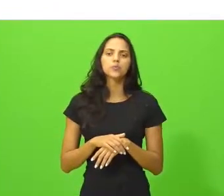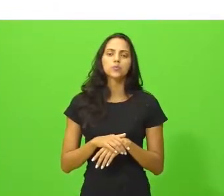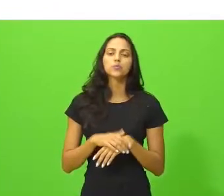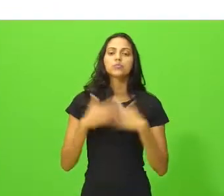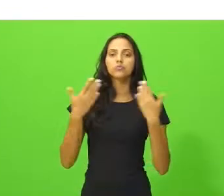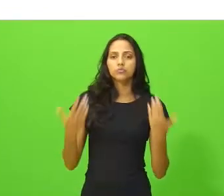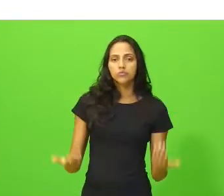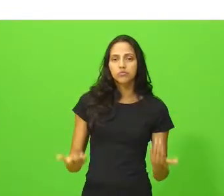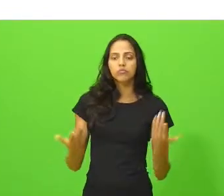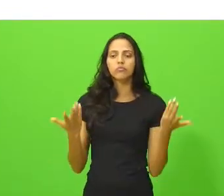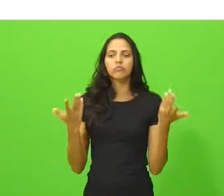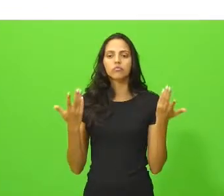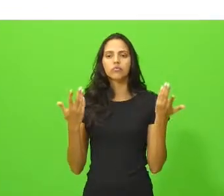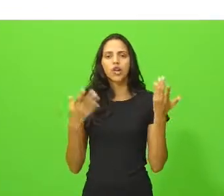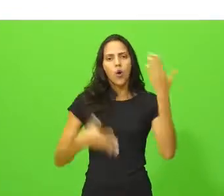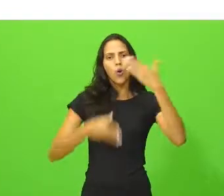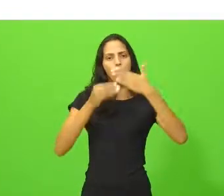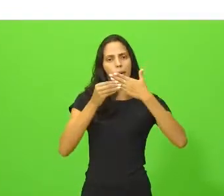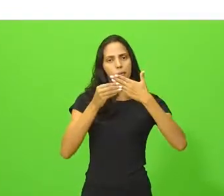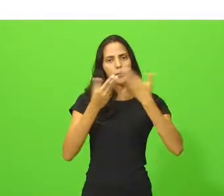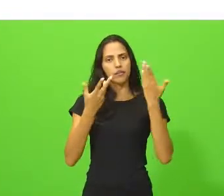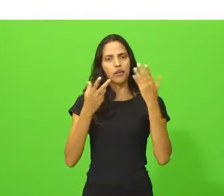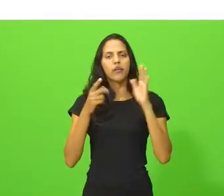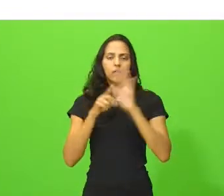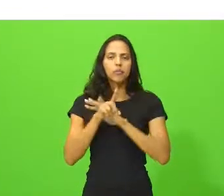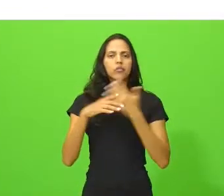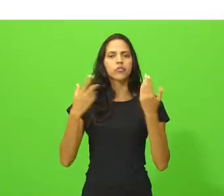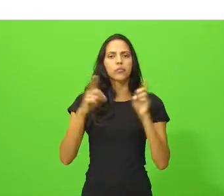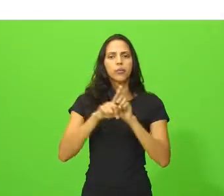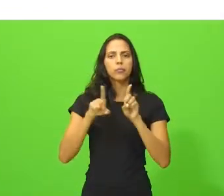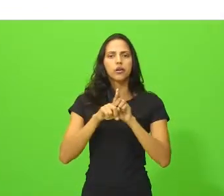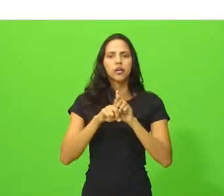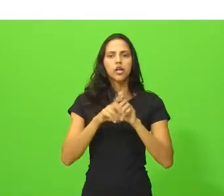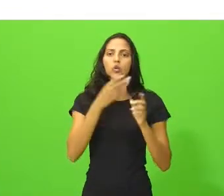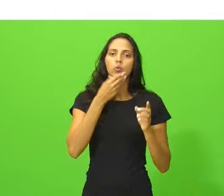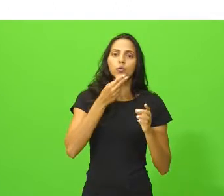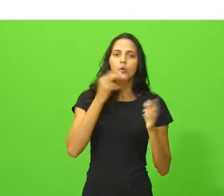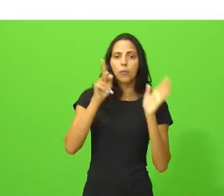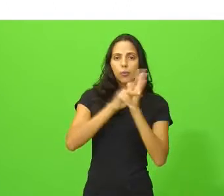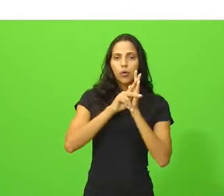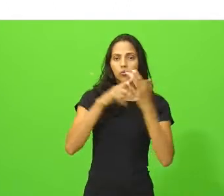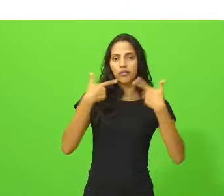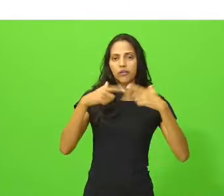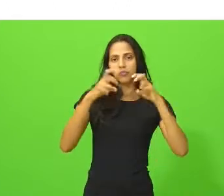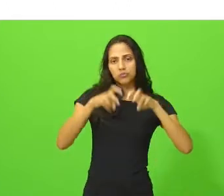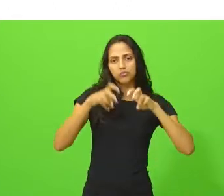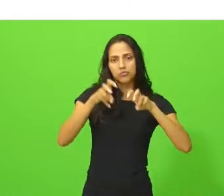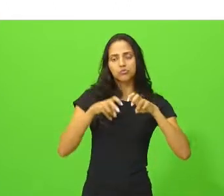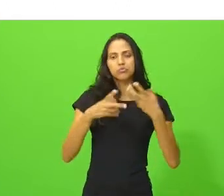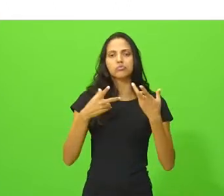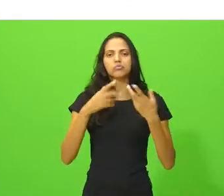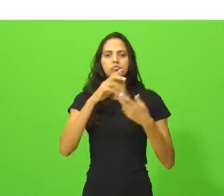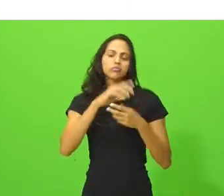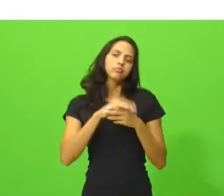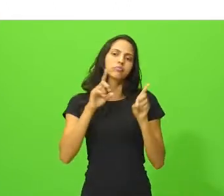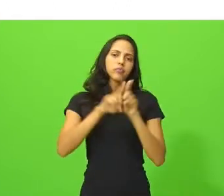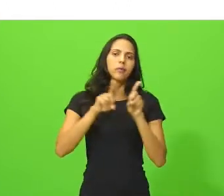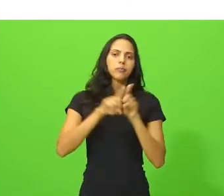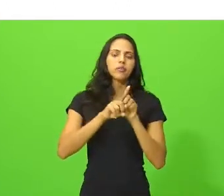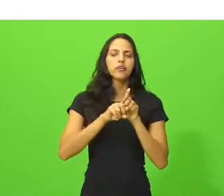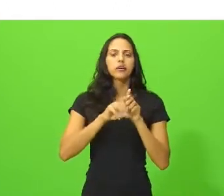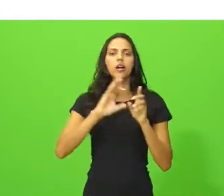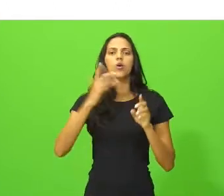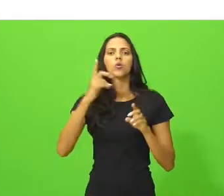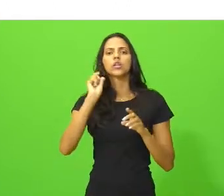Aí vem ainda o complemento dessa matéria, né? Os pecuaristas sabem que problemas ambientais como